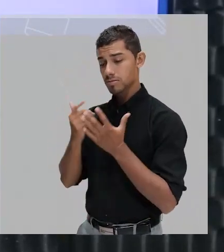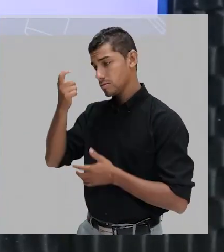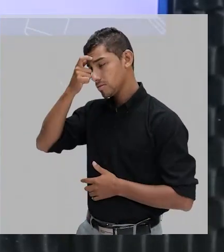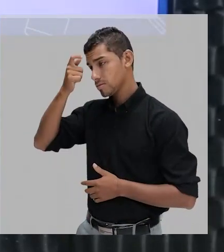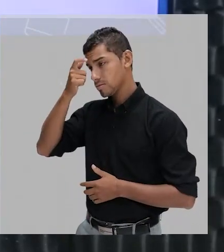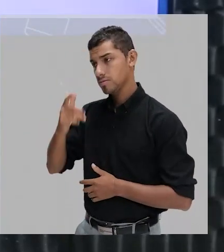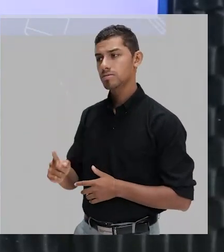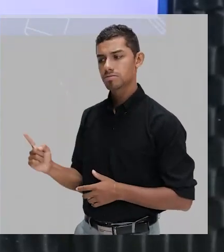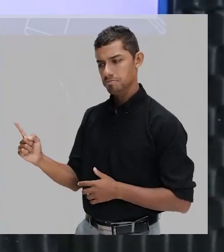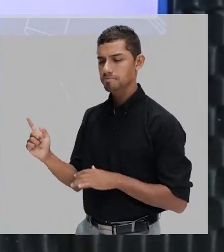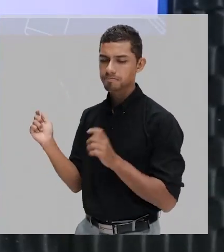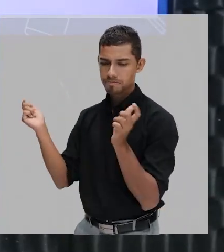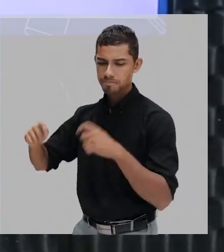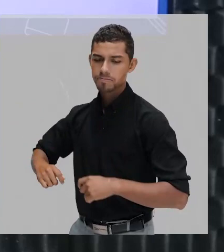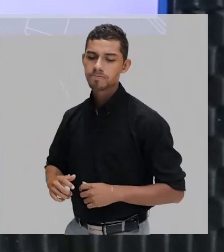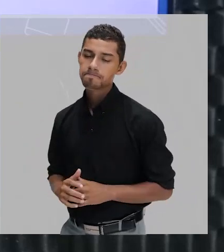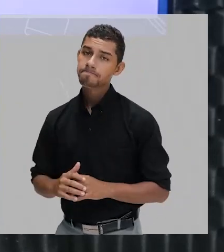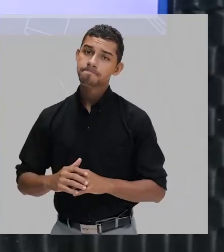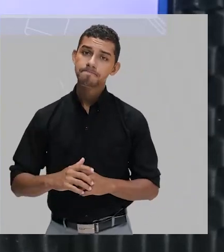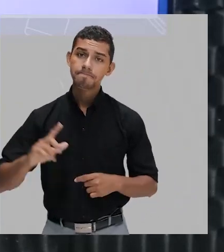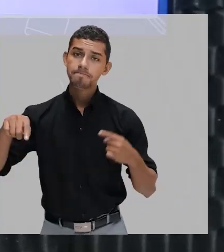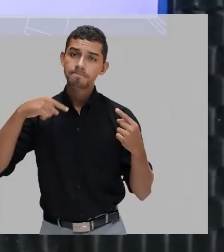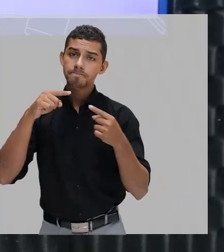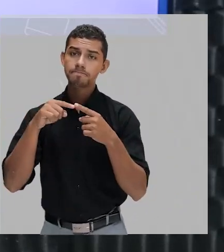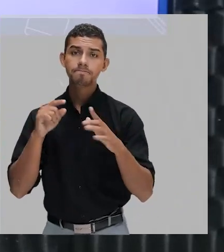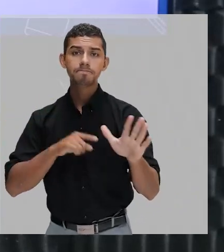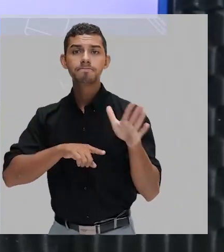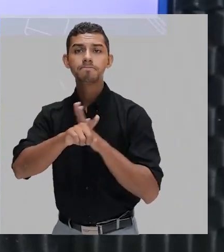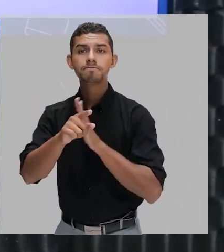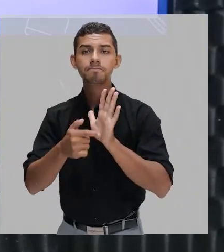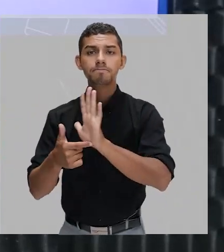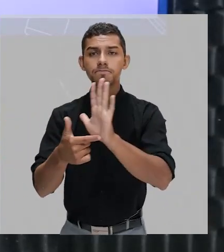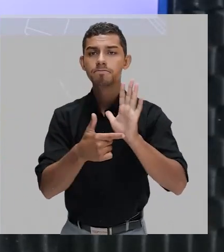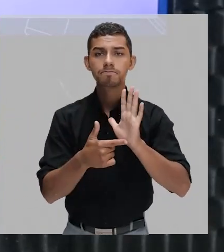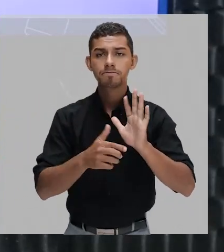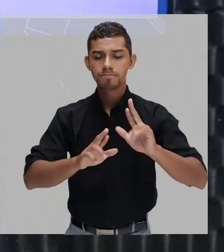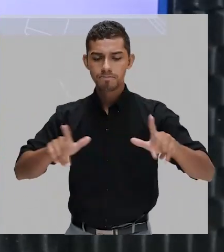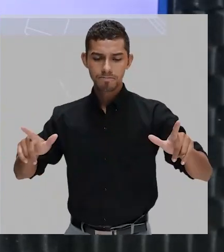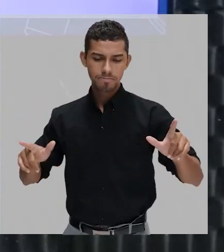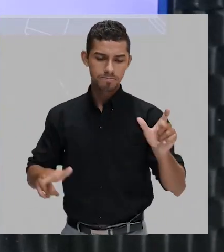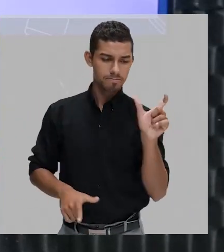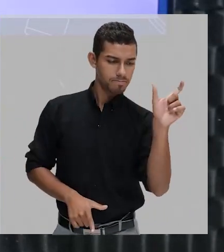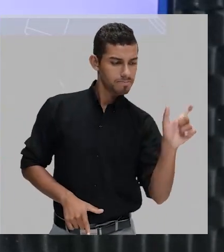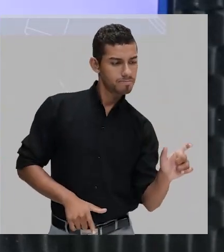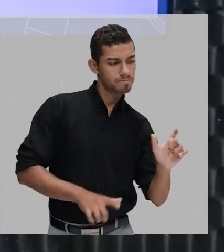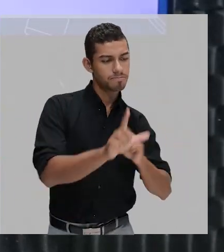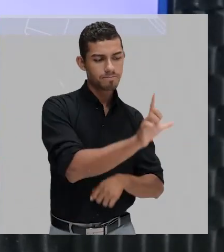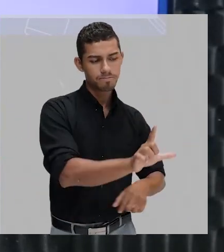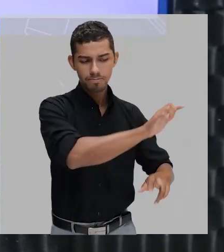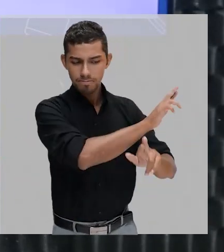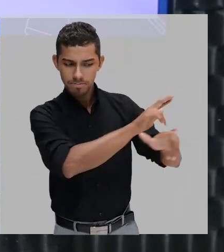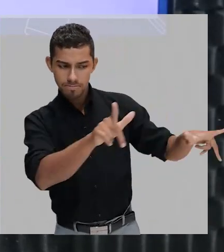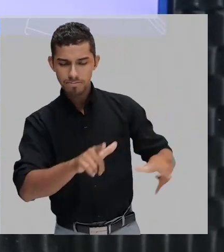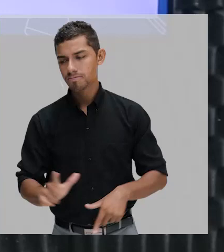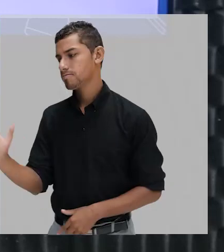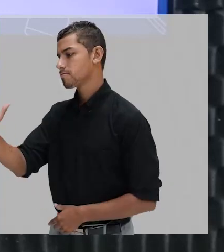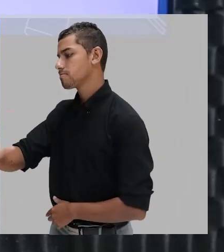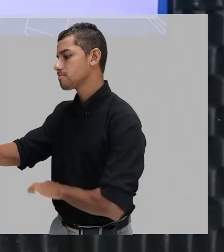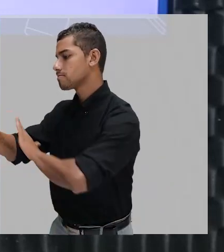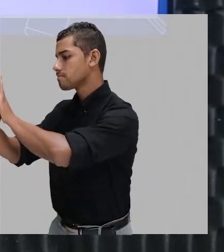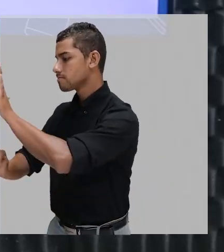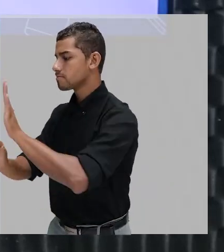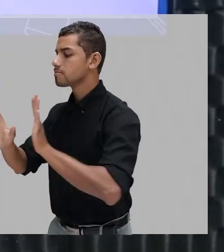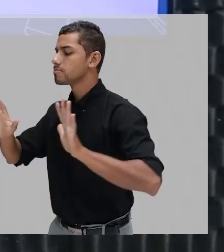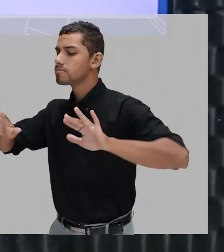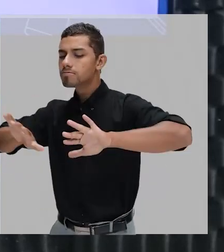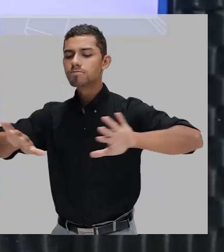pela memória. Na verdade, o objetivo dessa questão é mostrar para vocês a diferença entre o texto literário e o texto não literário. E